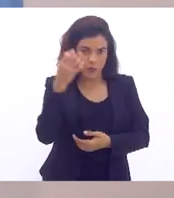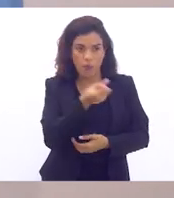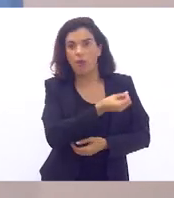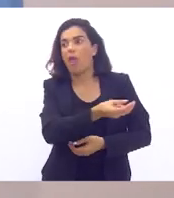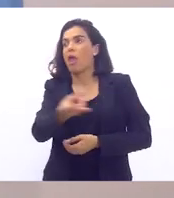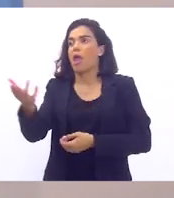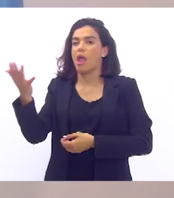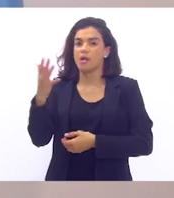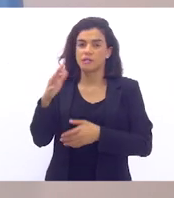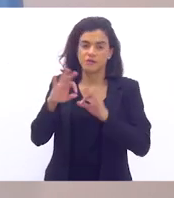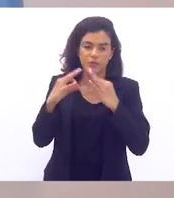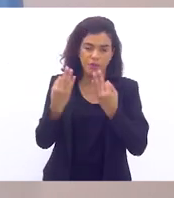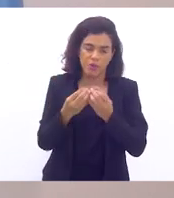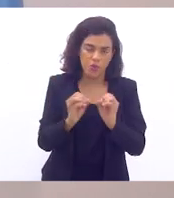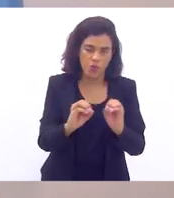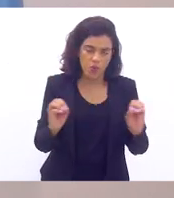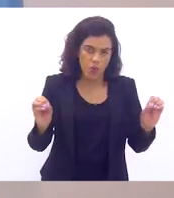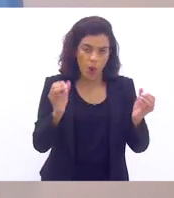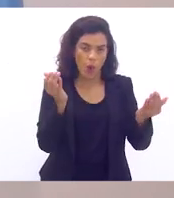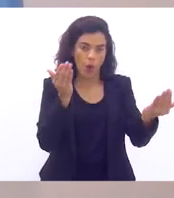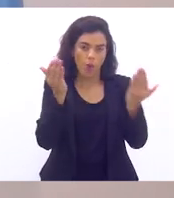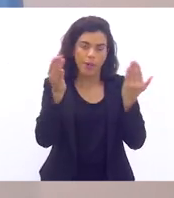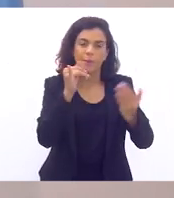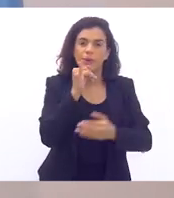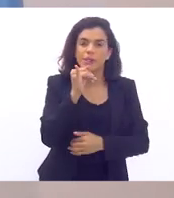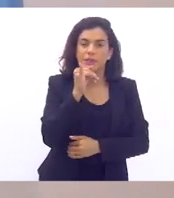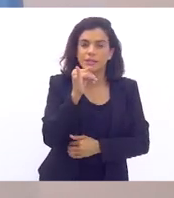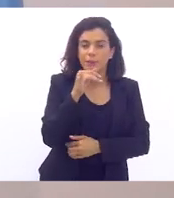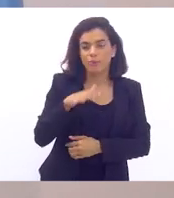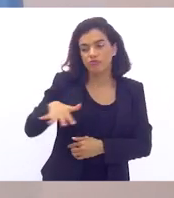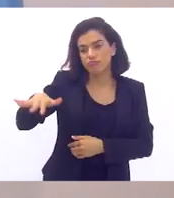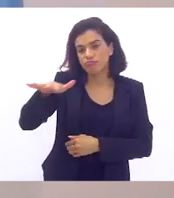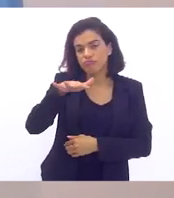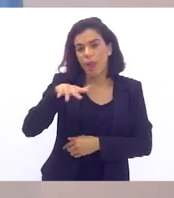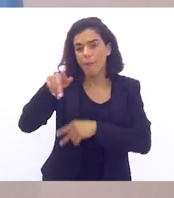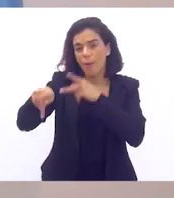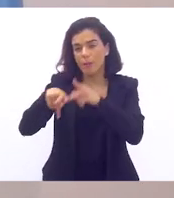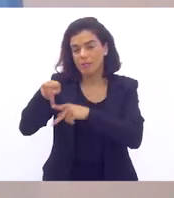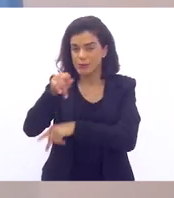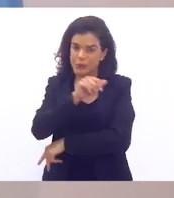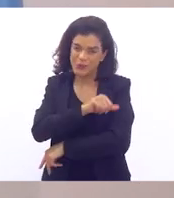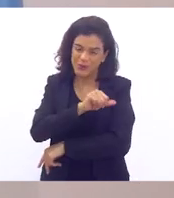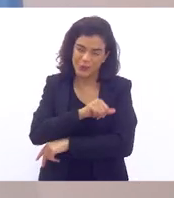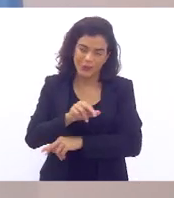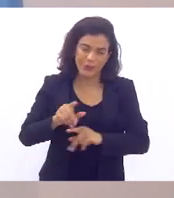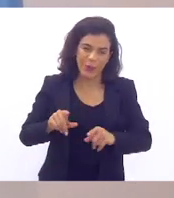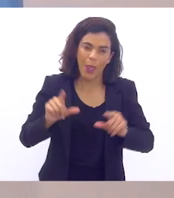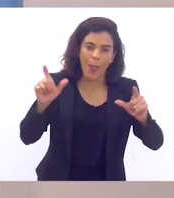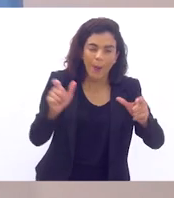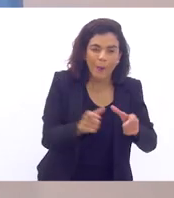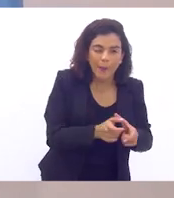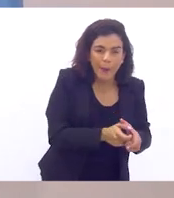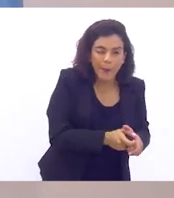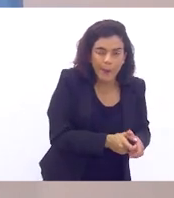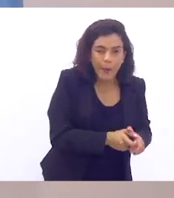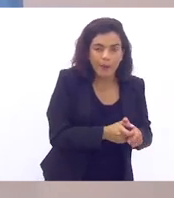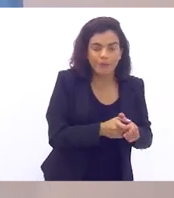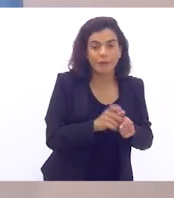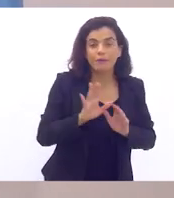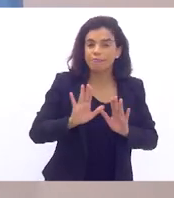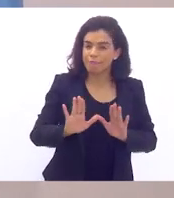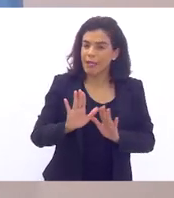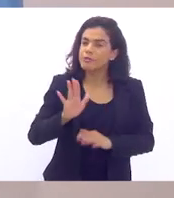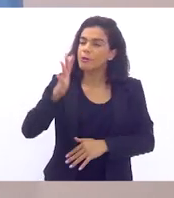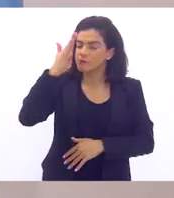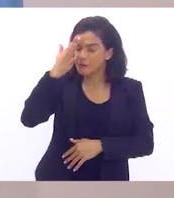e famílias comparado a população Geral do Estado do Rio de Janeiro Então dentro de um orçamento da casa